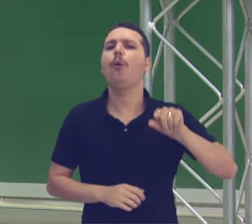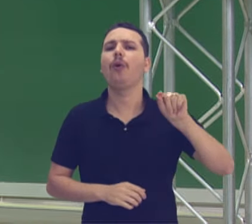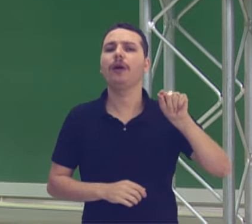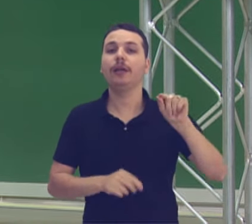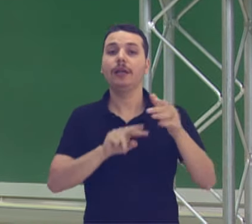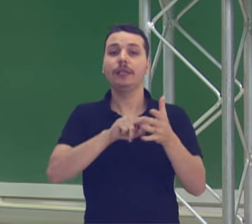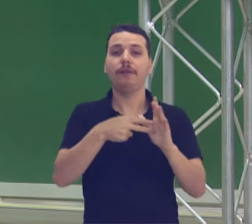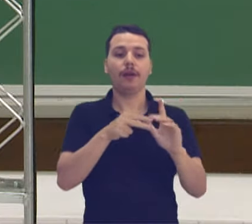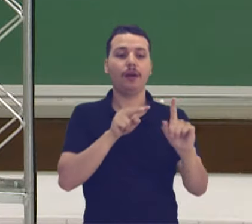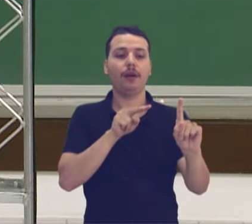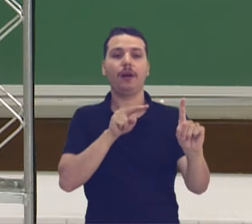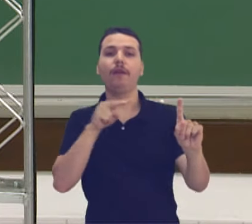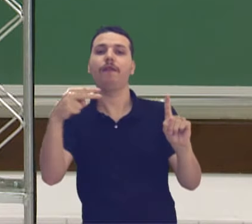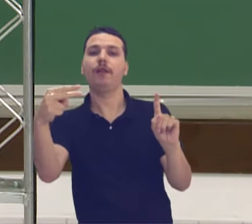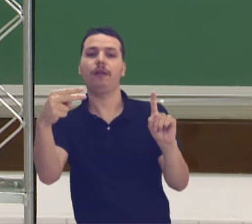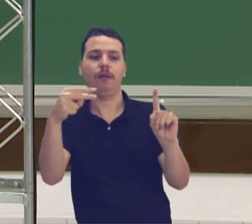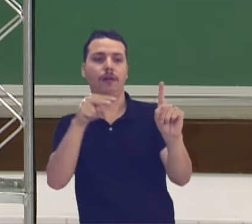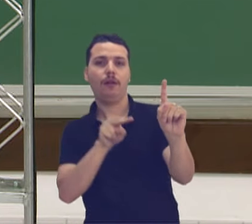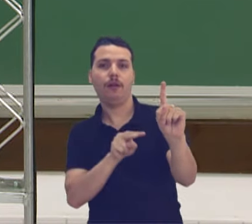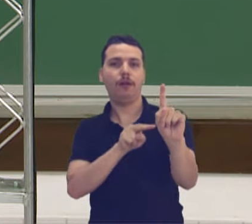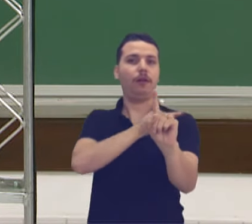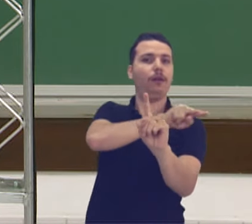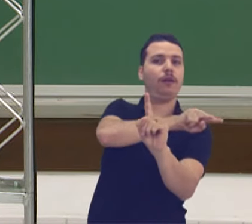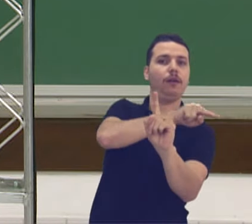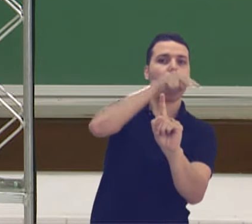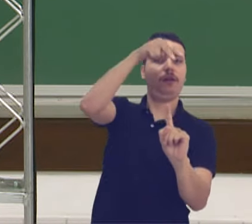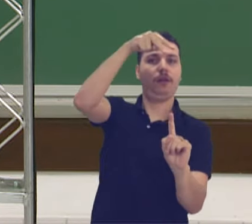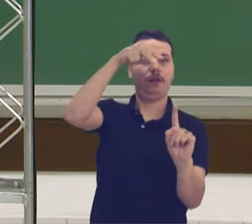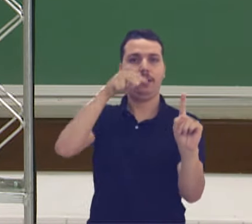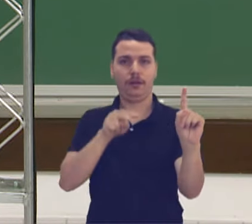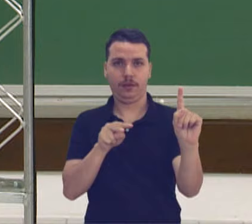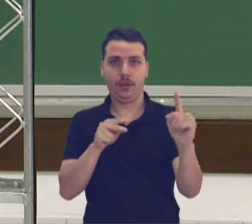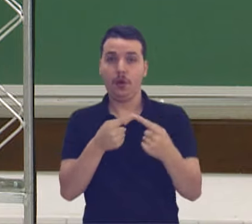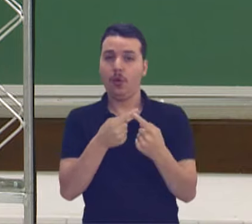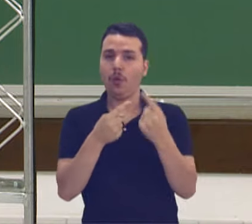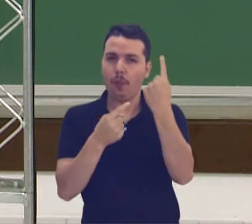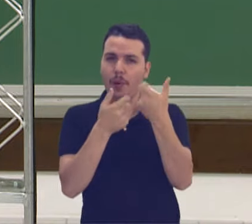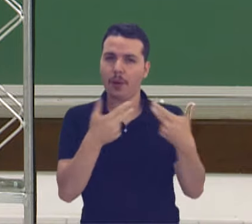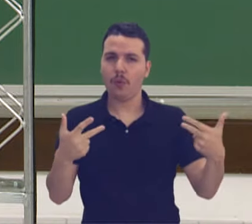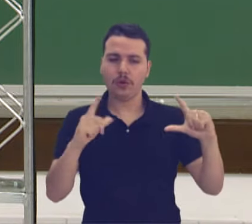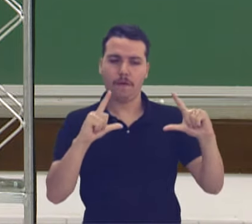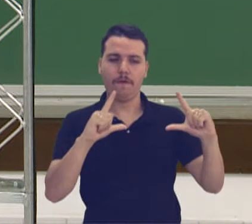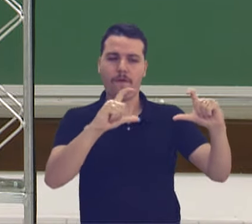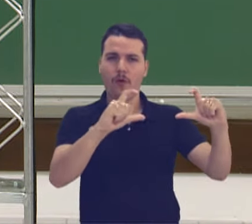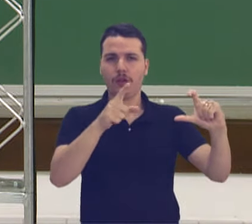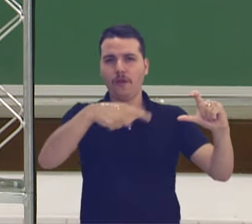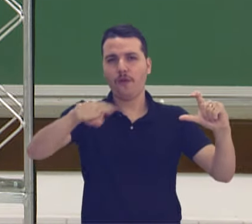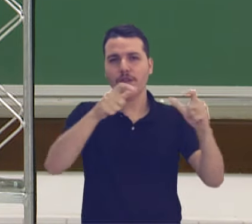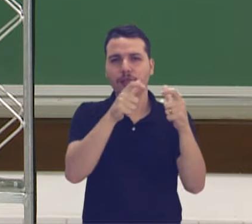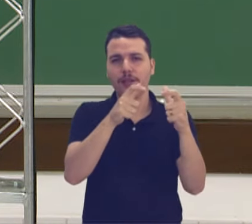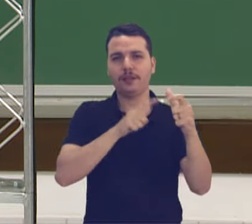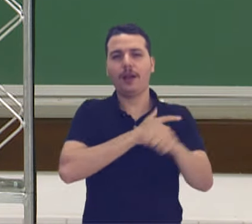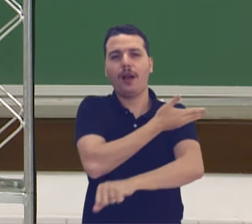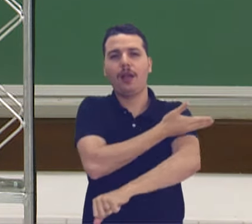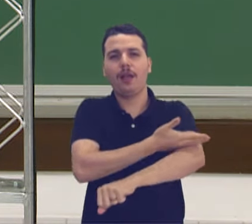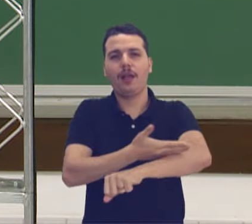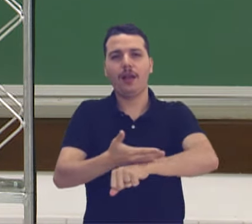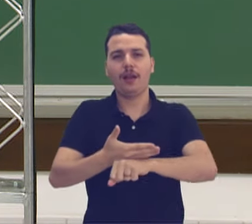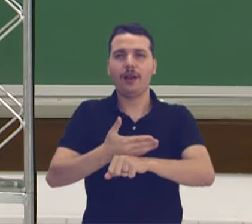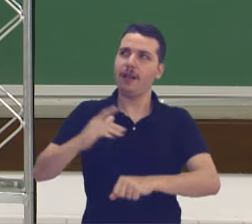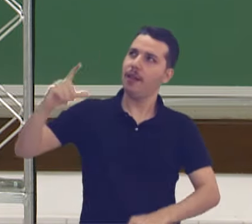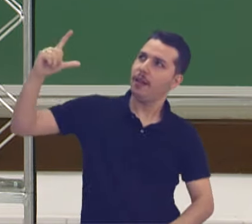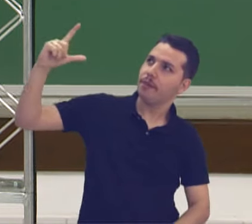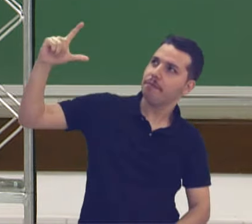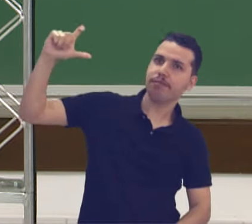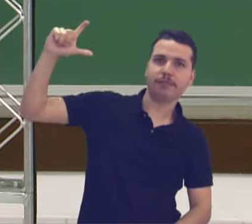o ponto de vista será que uma das coisas fundamentais que você tem uma fotografia vocês que por exemplo tem a mania de tirar uma selfie